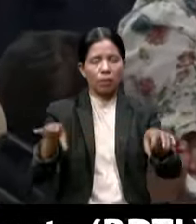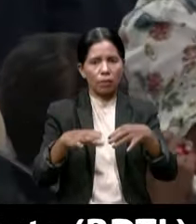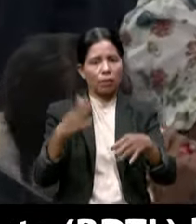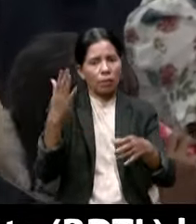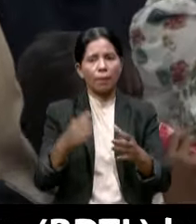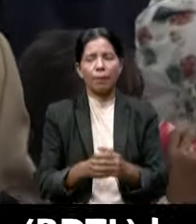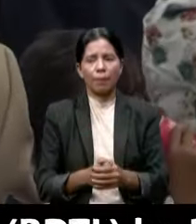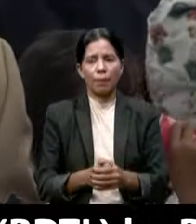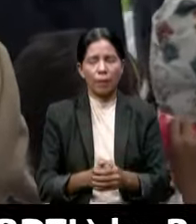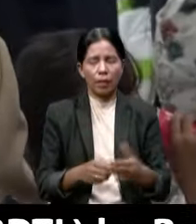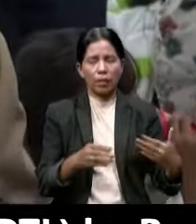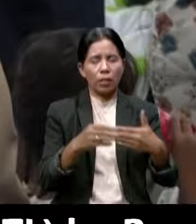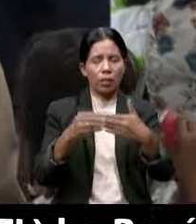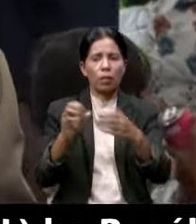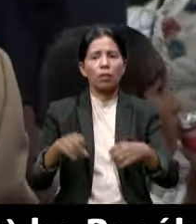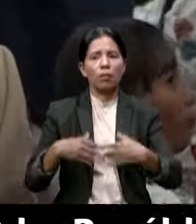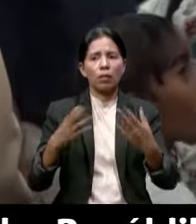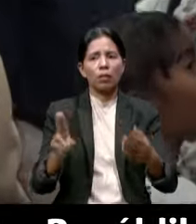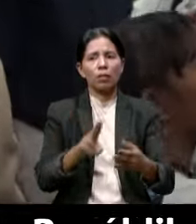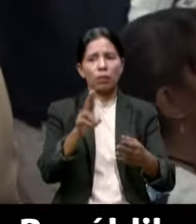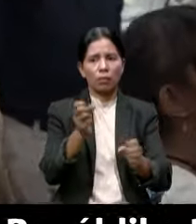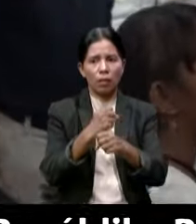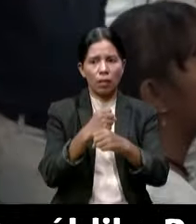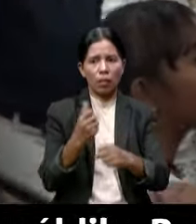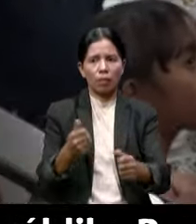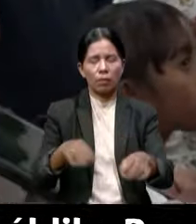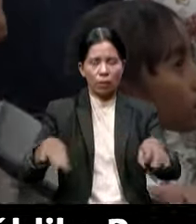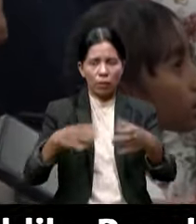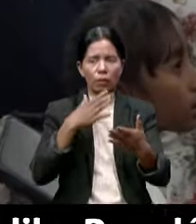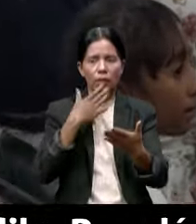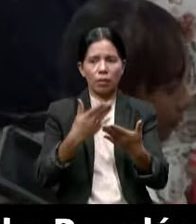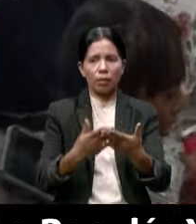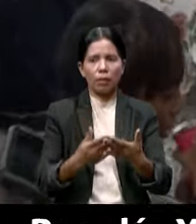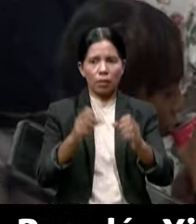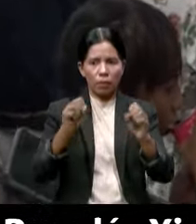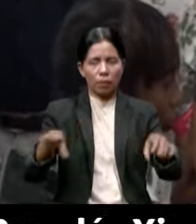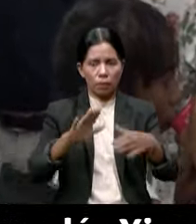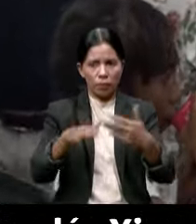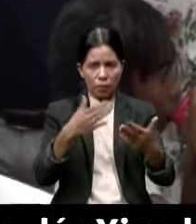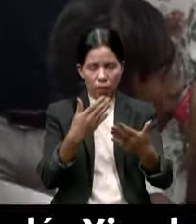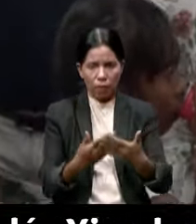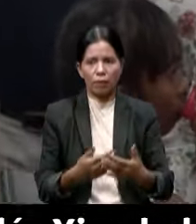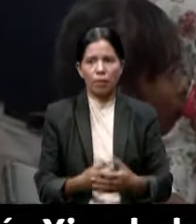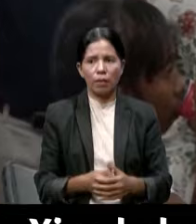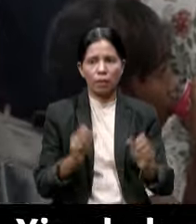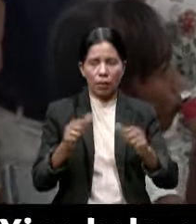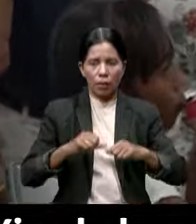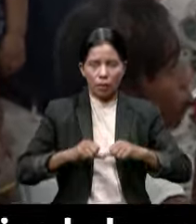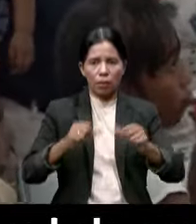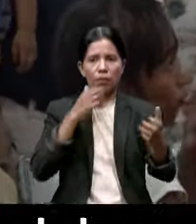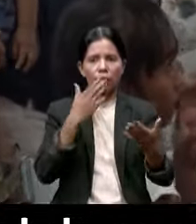Mas gestor ne oisa maka tu zere ne tu unidade ne bele lau dia bele funciona dia para tu serviço to tu bele lau dia